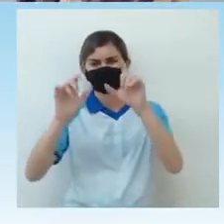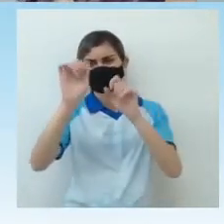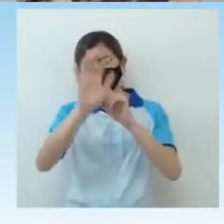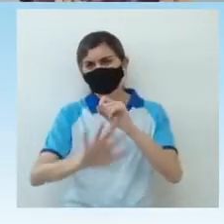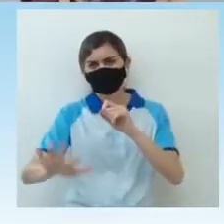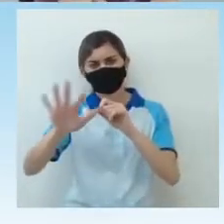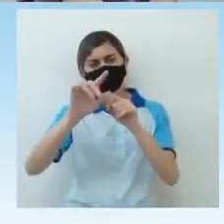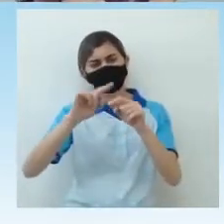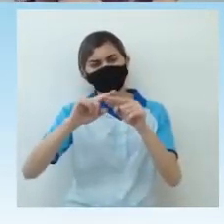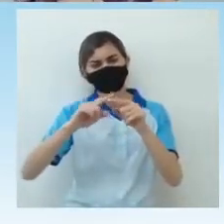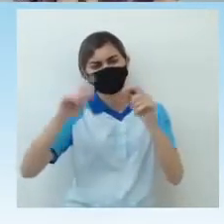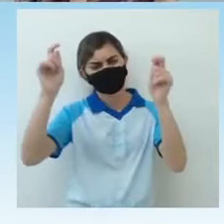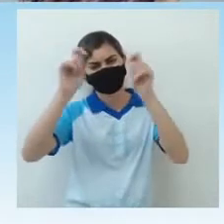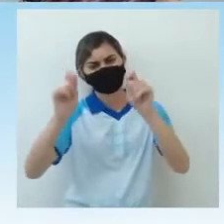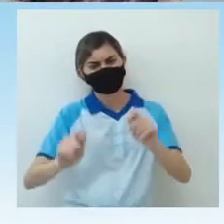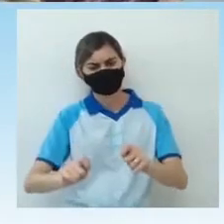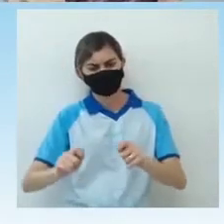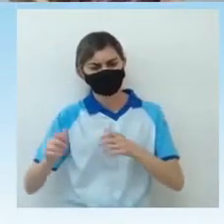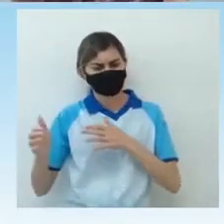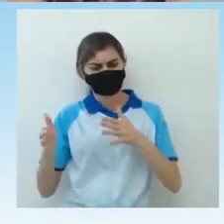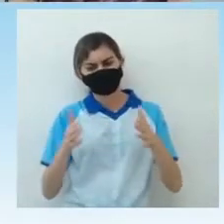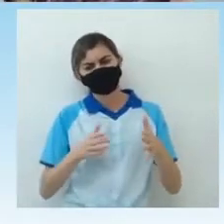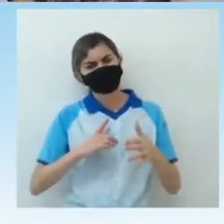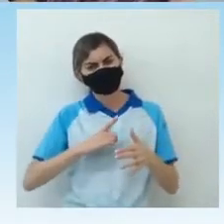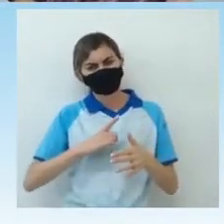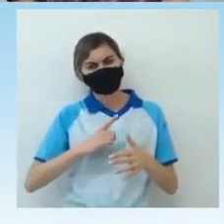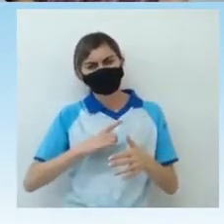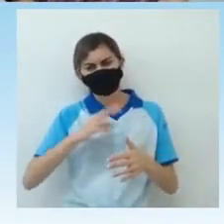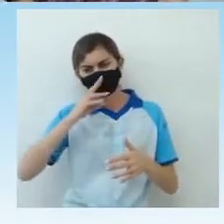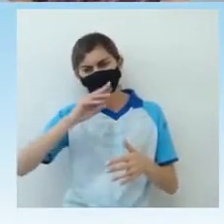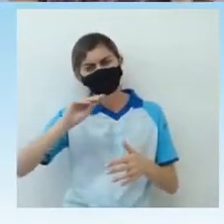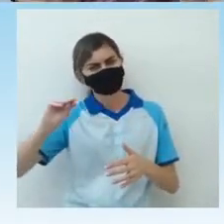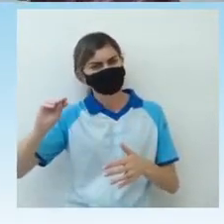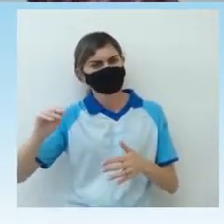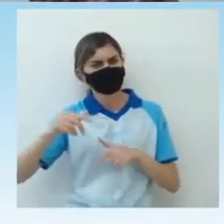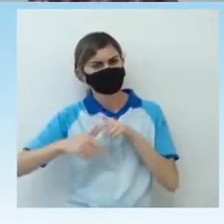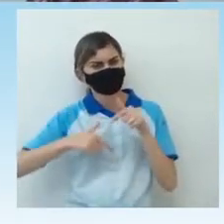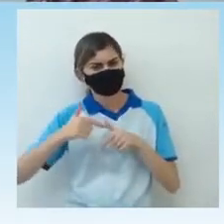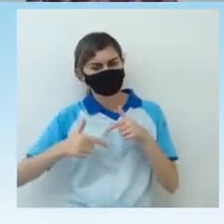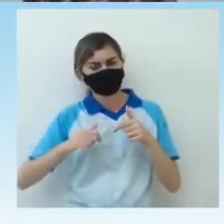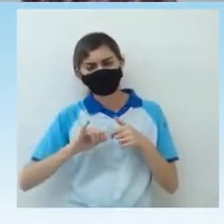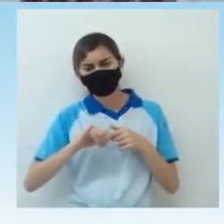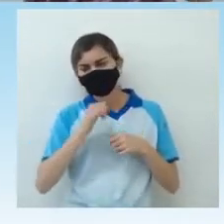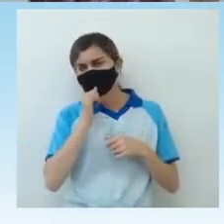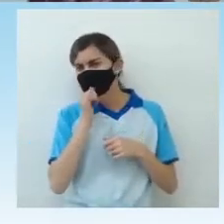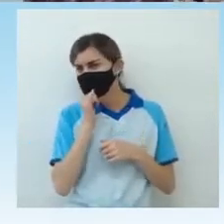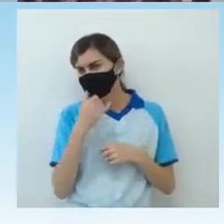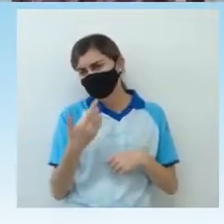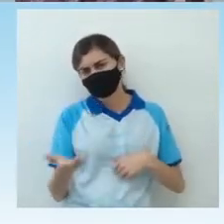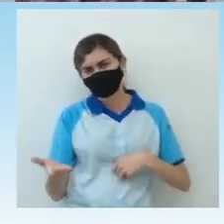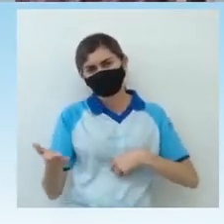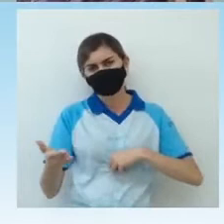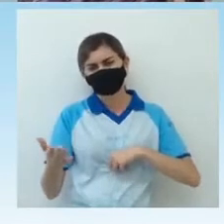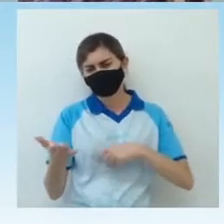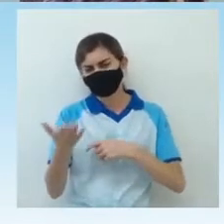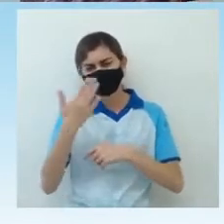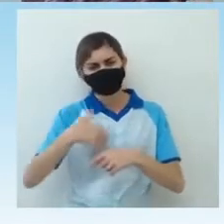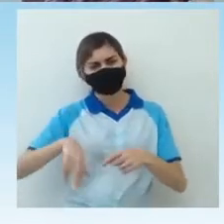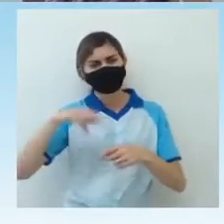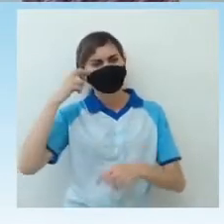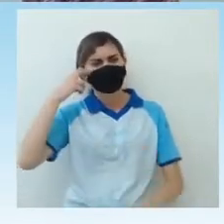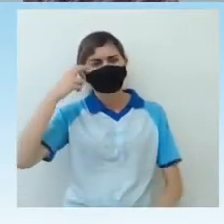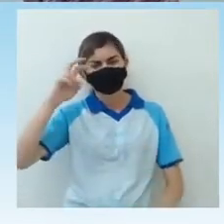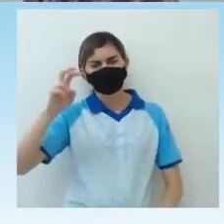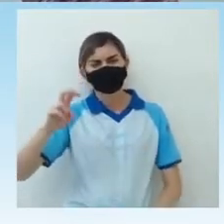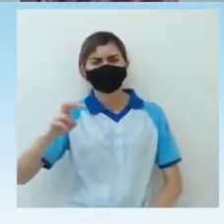que o artista do nosso tempo tem que recusar esse tipo de trabalho? Se, por exemplo, no Renascimento Cultural, Leonardo da